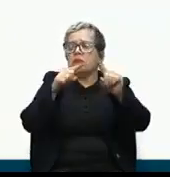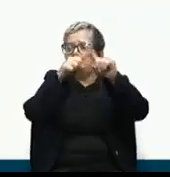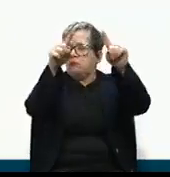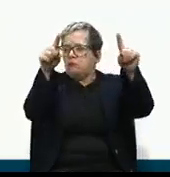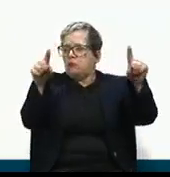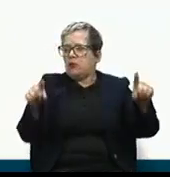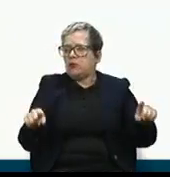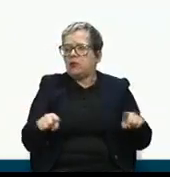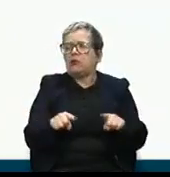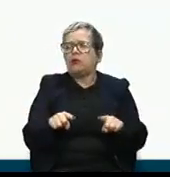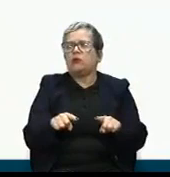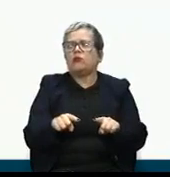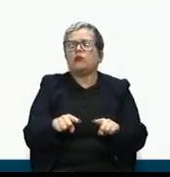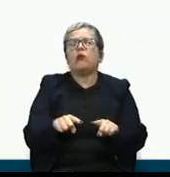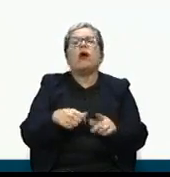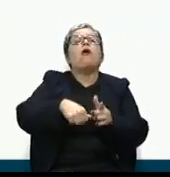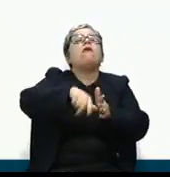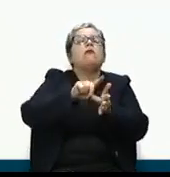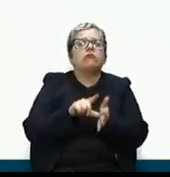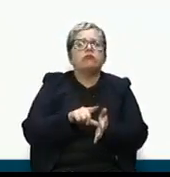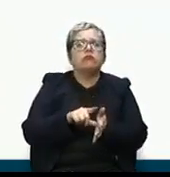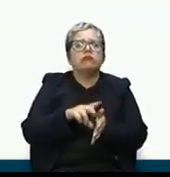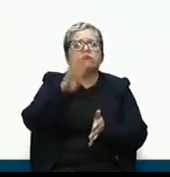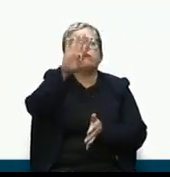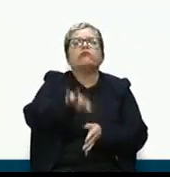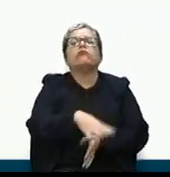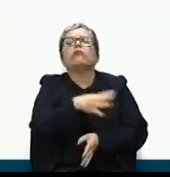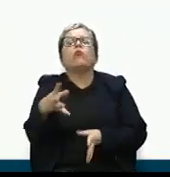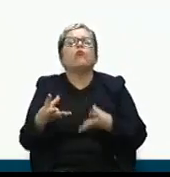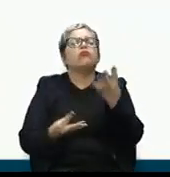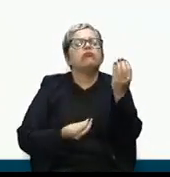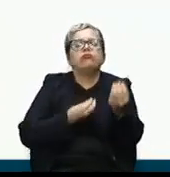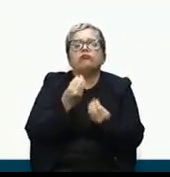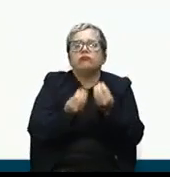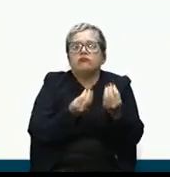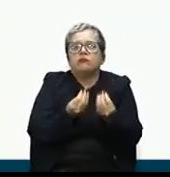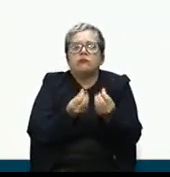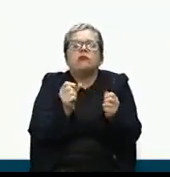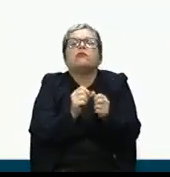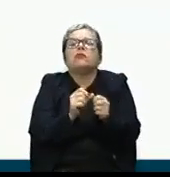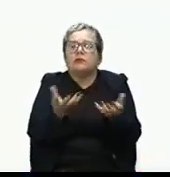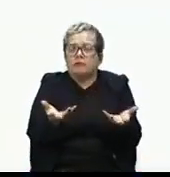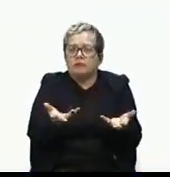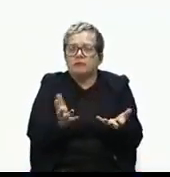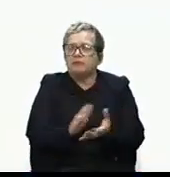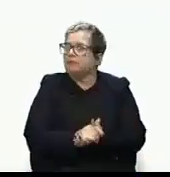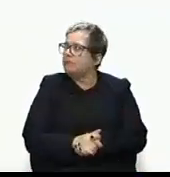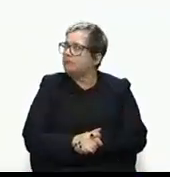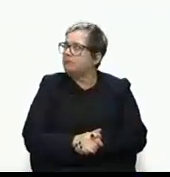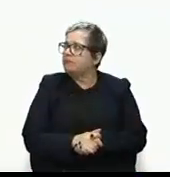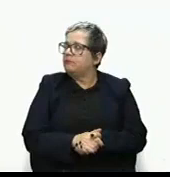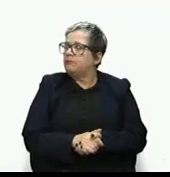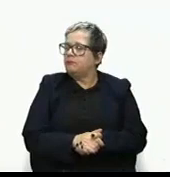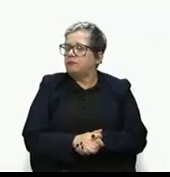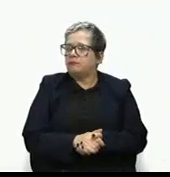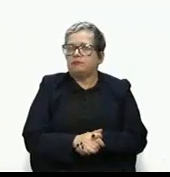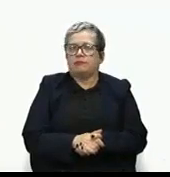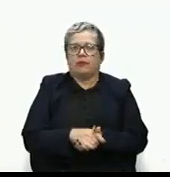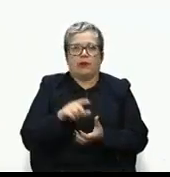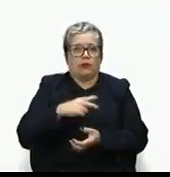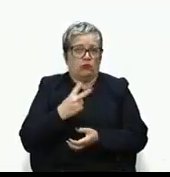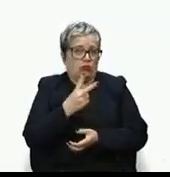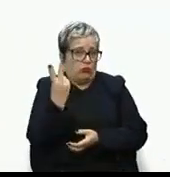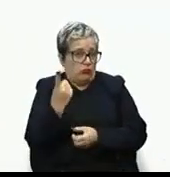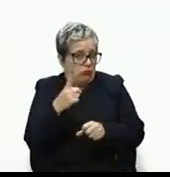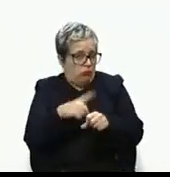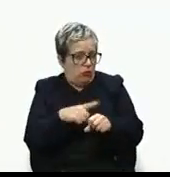nós ilustramos anteriormente, como que nós poderíamos fazer isso? Bem, tem duas